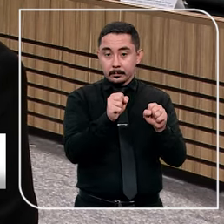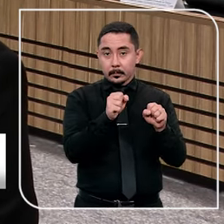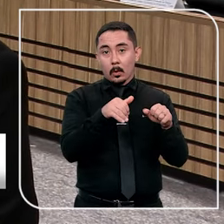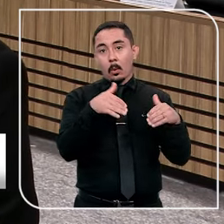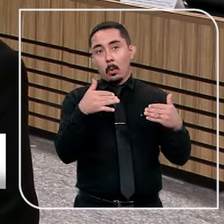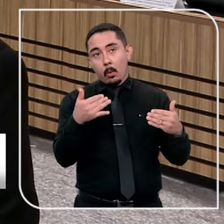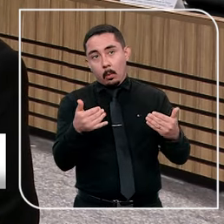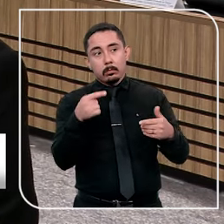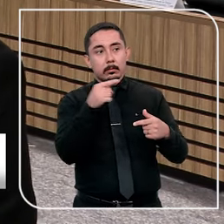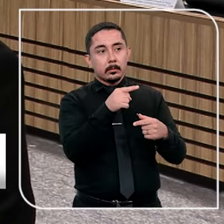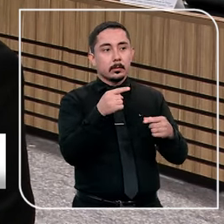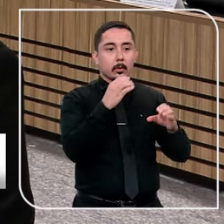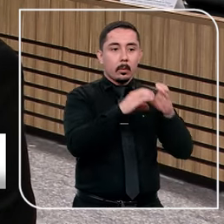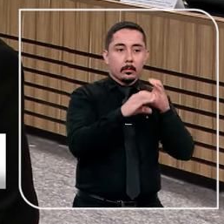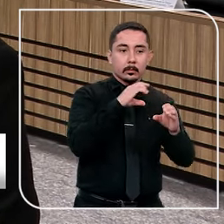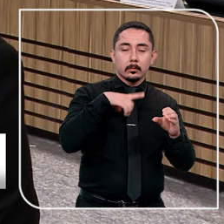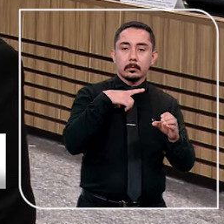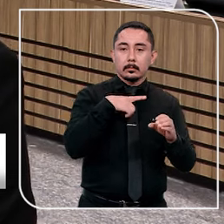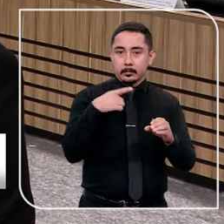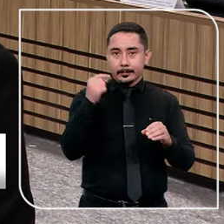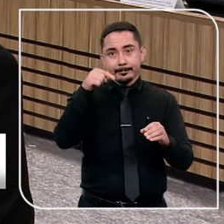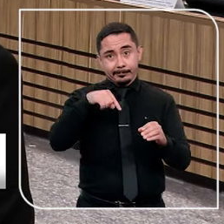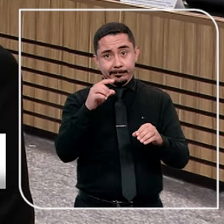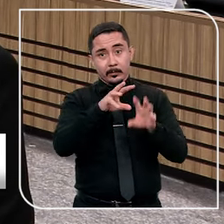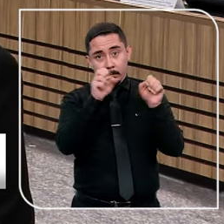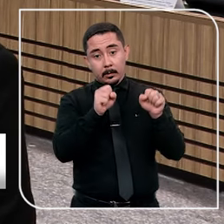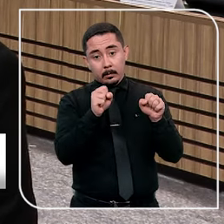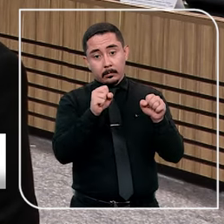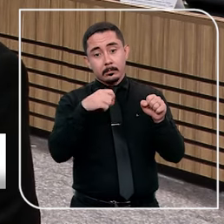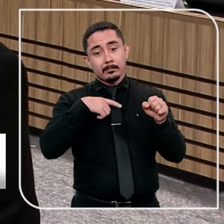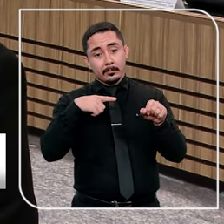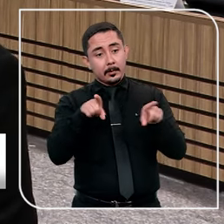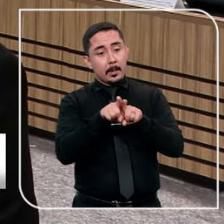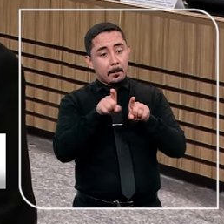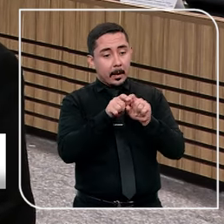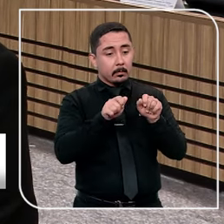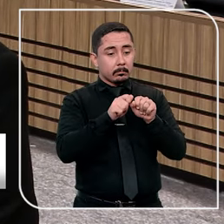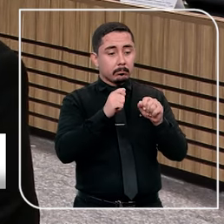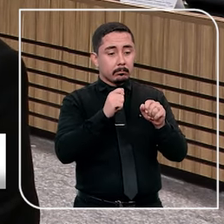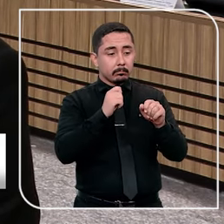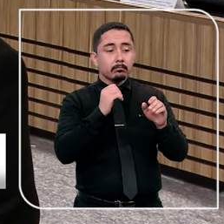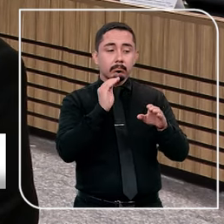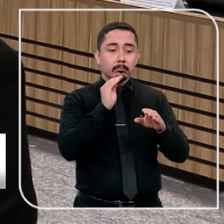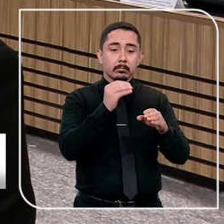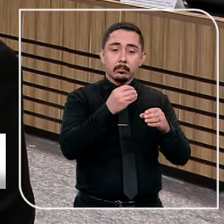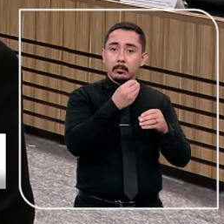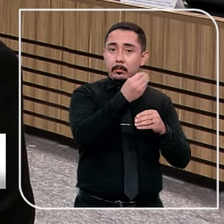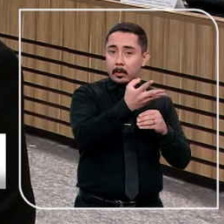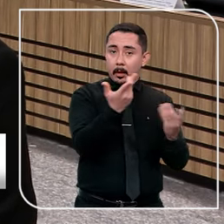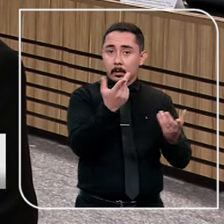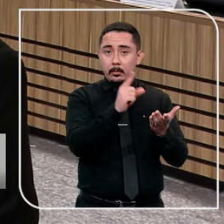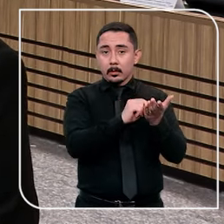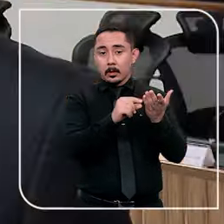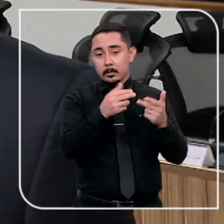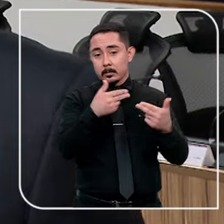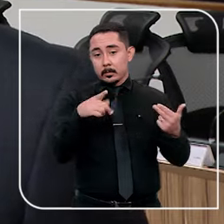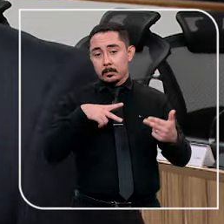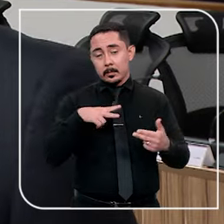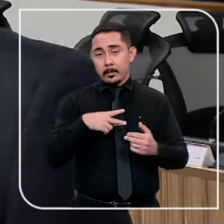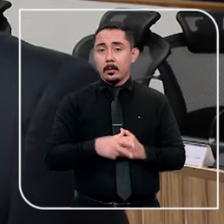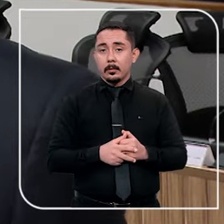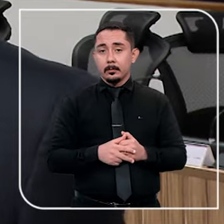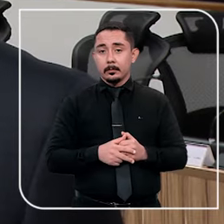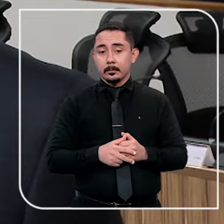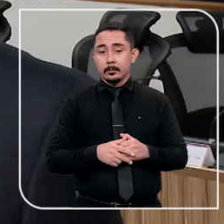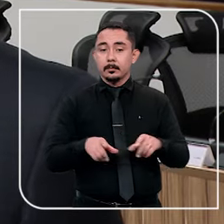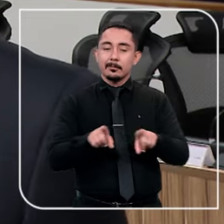tribunal ou alguém que se comunica interaja com o tribunal acaba compartilhando dados pessoais com o STJ inclusive